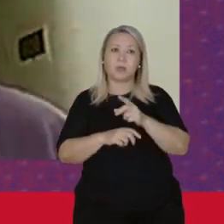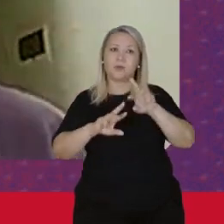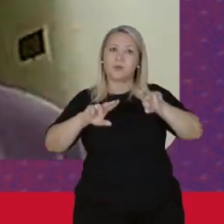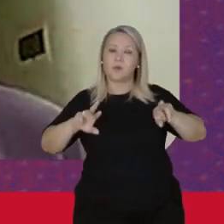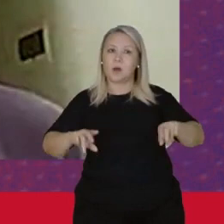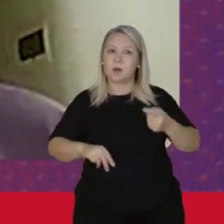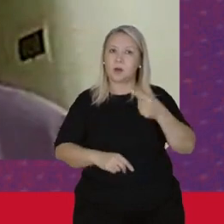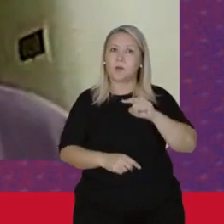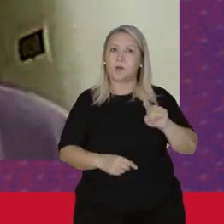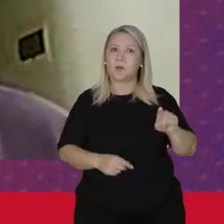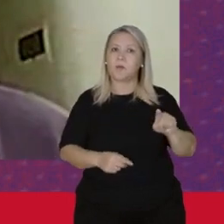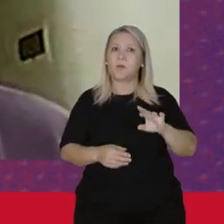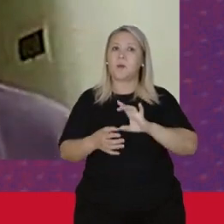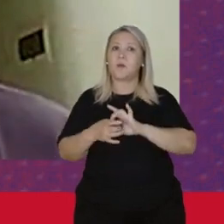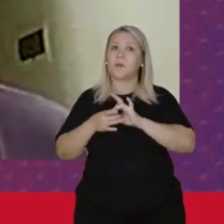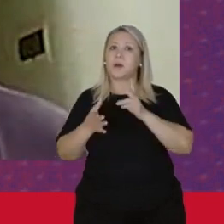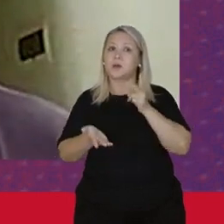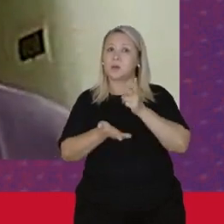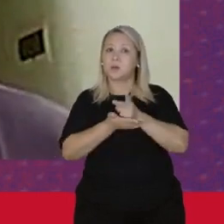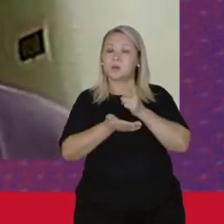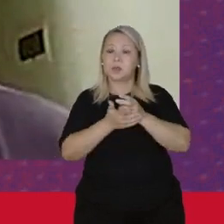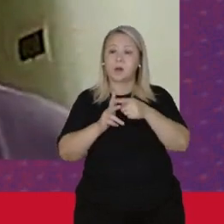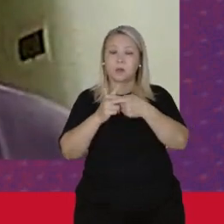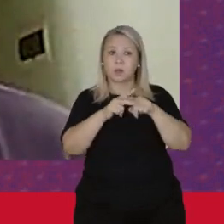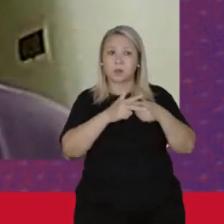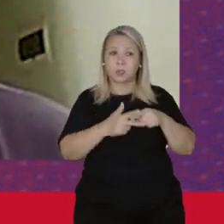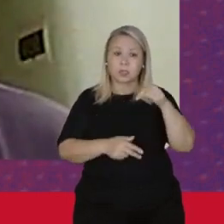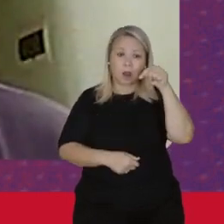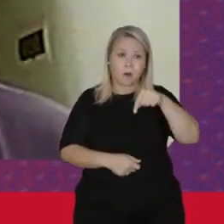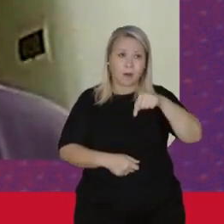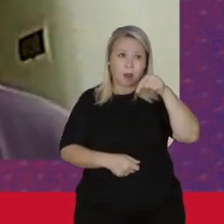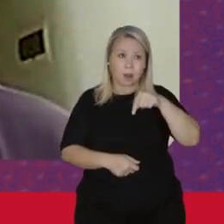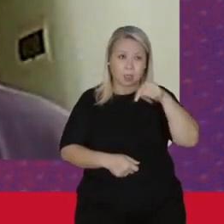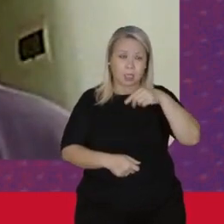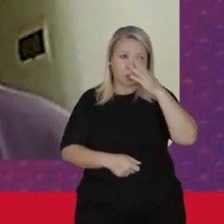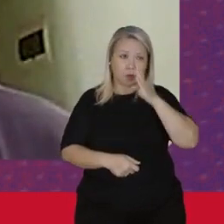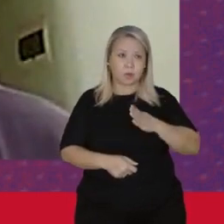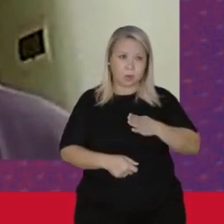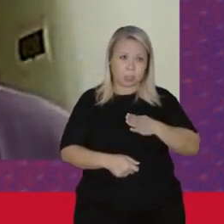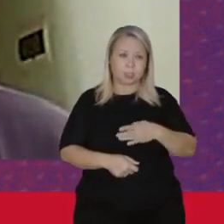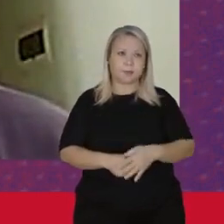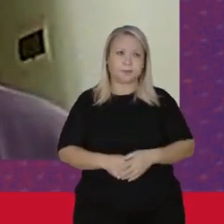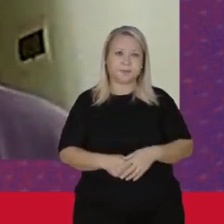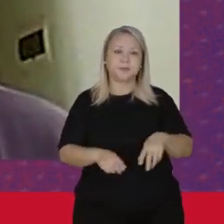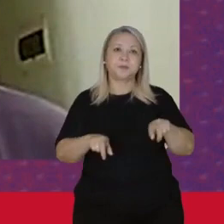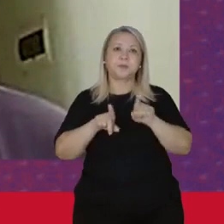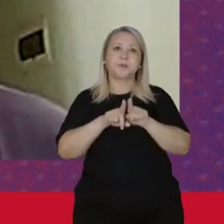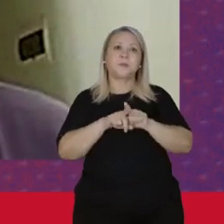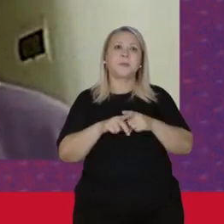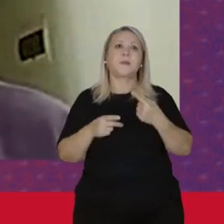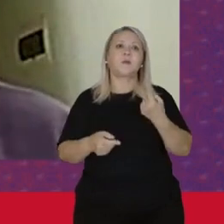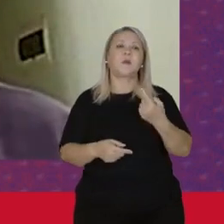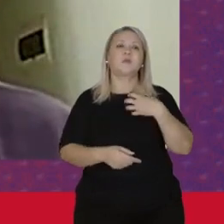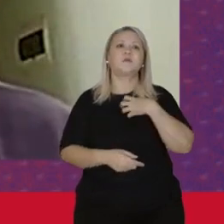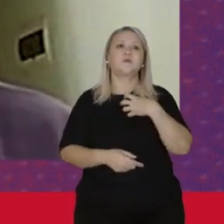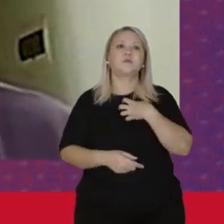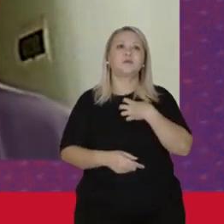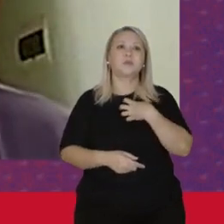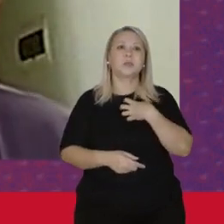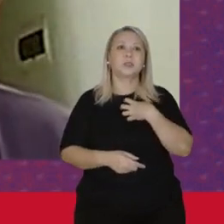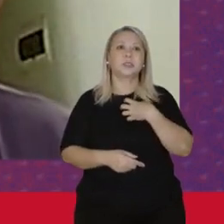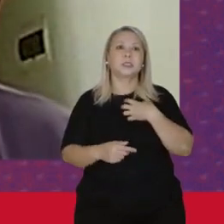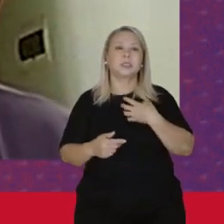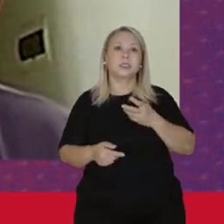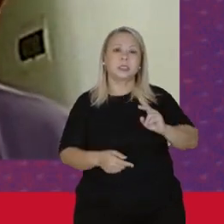foram permitida a manutenção da utilização desses agrotóxicos no Brasil, né, também como uma forma